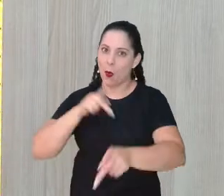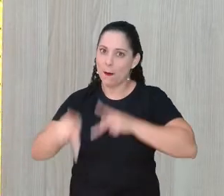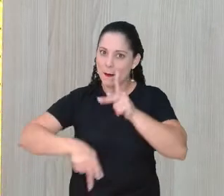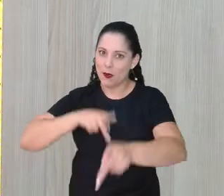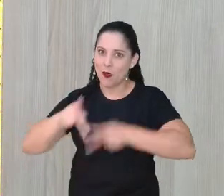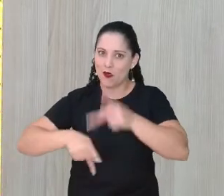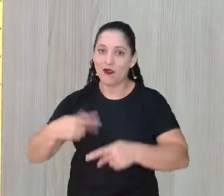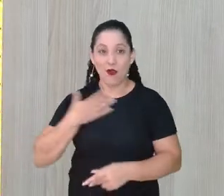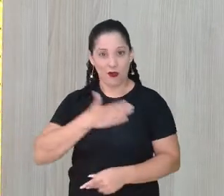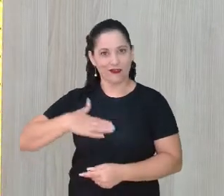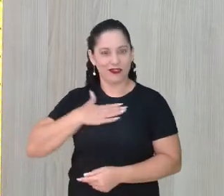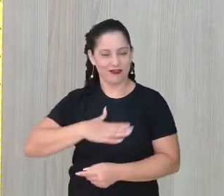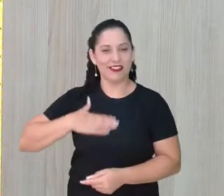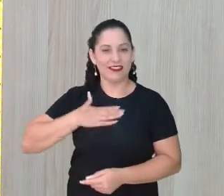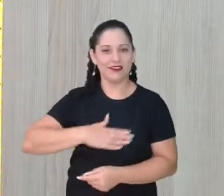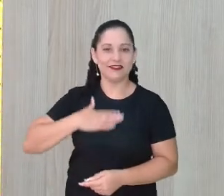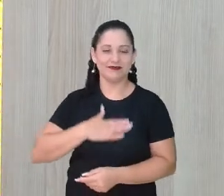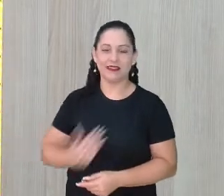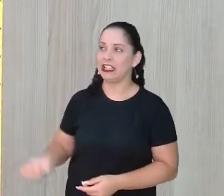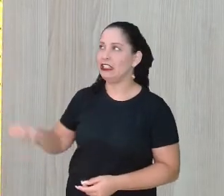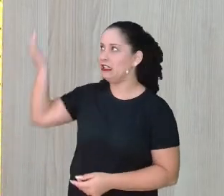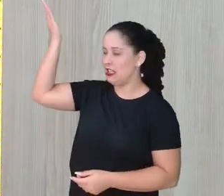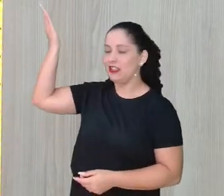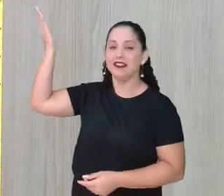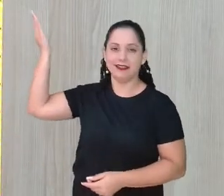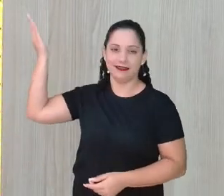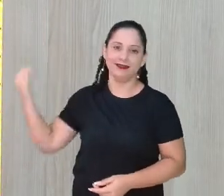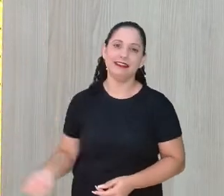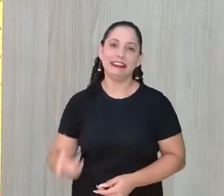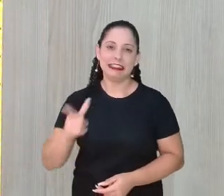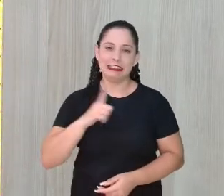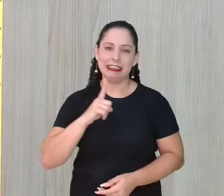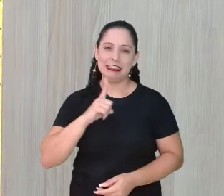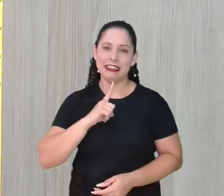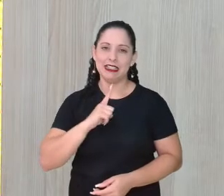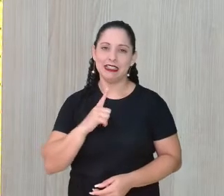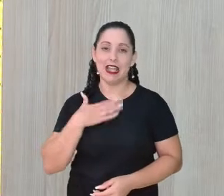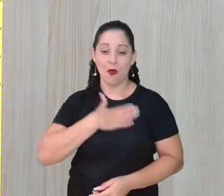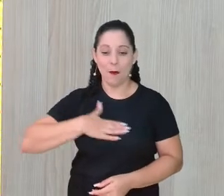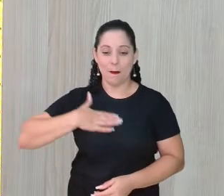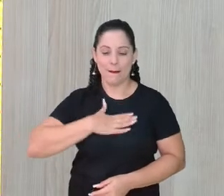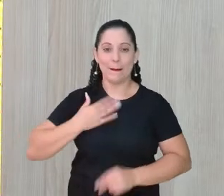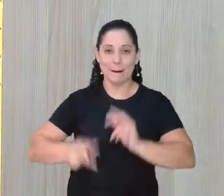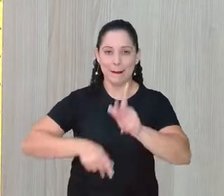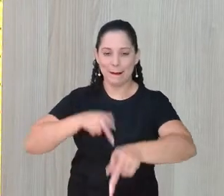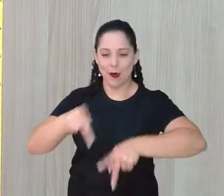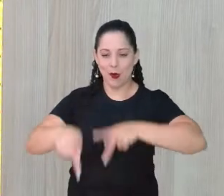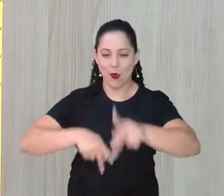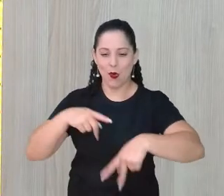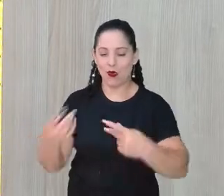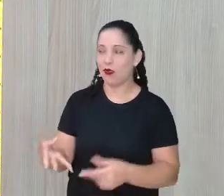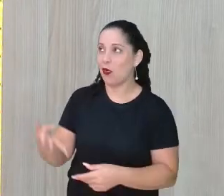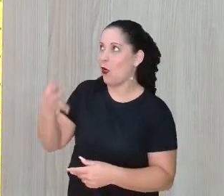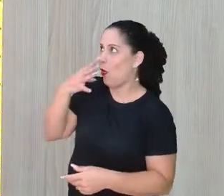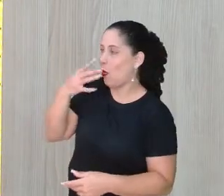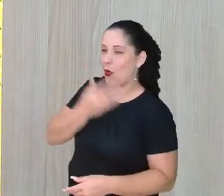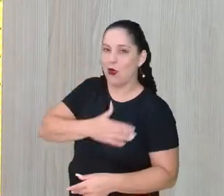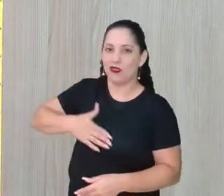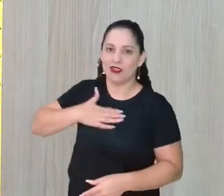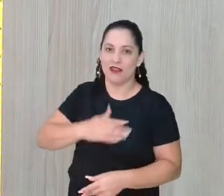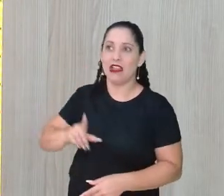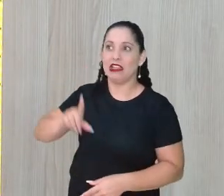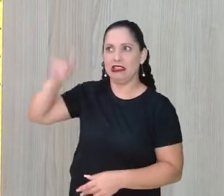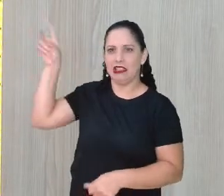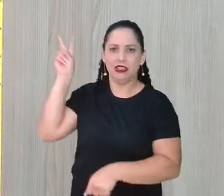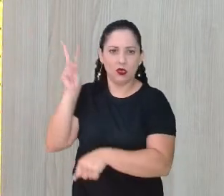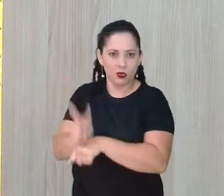confiança do exército, ganhava a simpatia do povo E ele defendia os